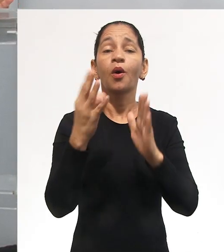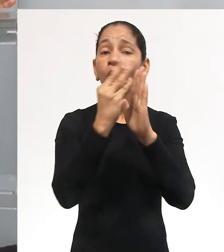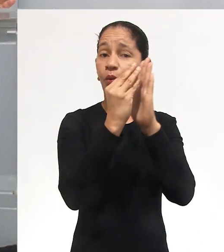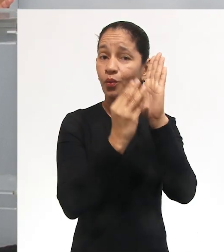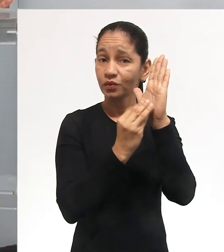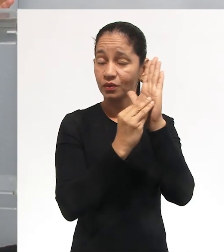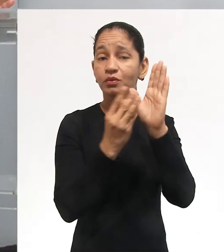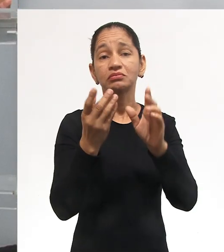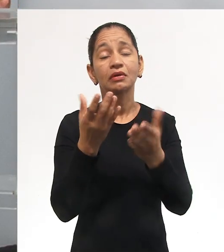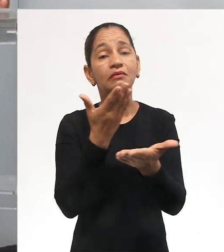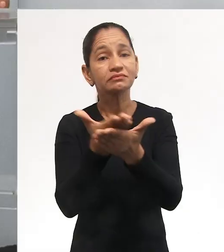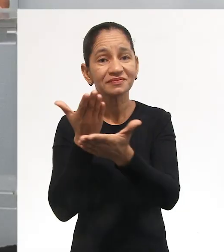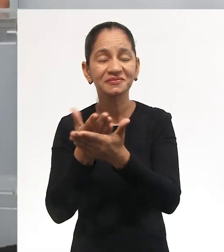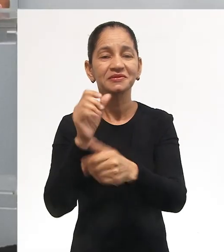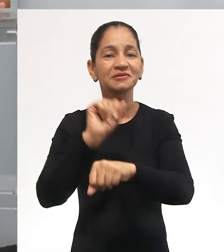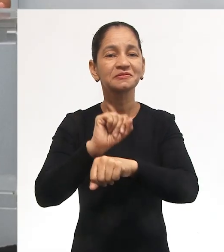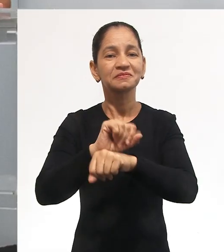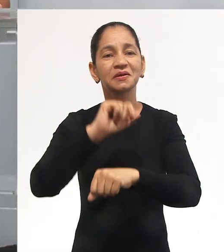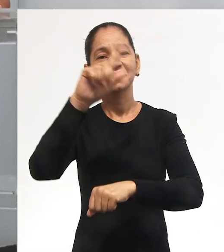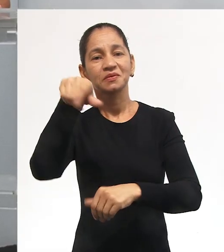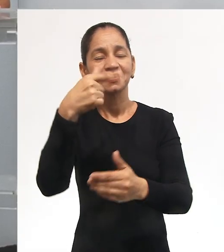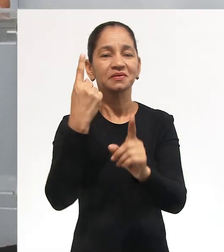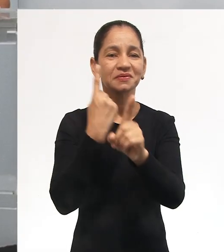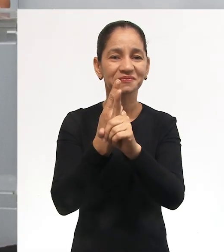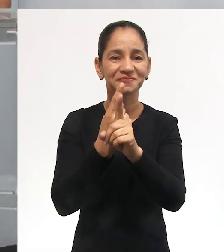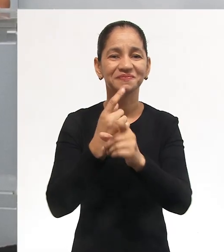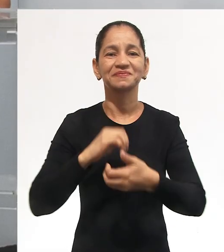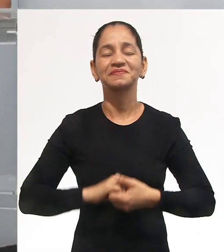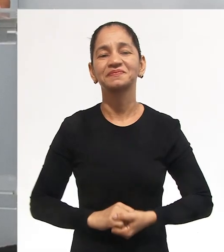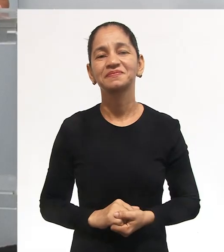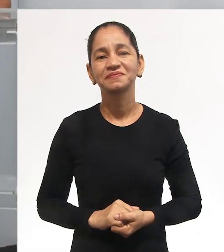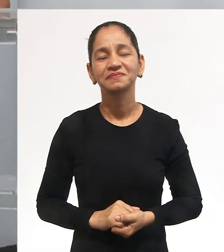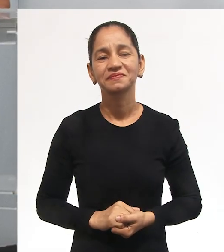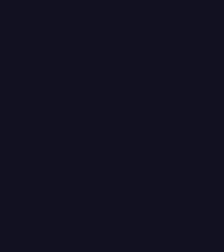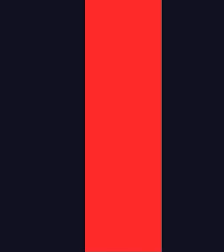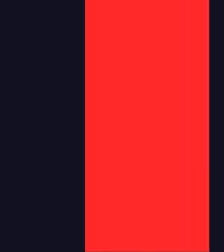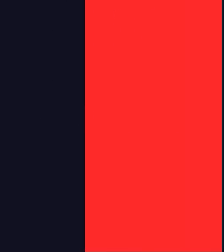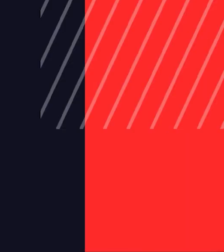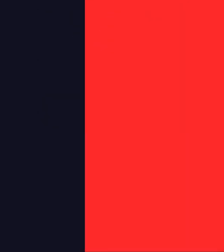conteúdo de método que temos visto e te espero no nosso próximo encontro.